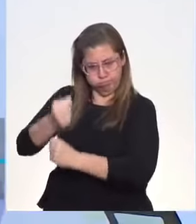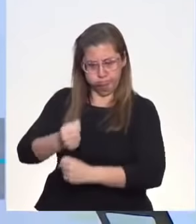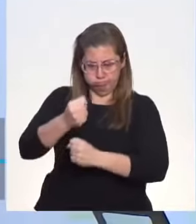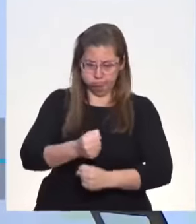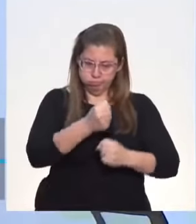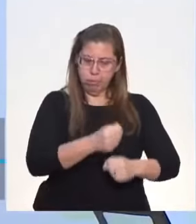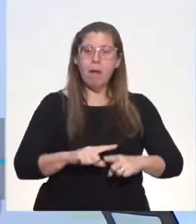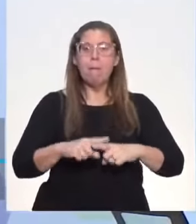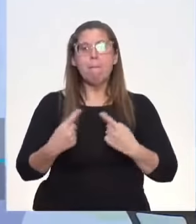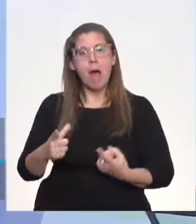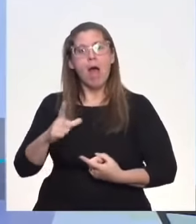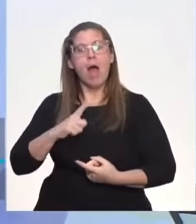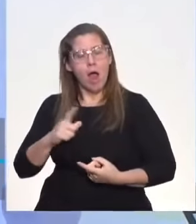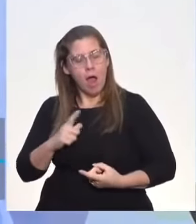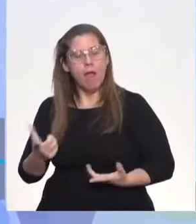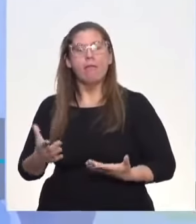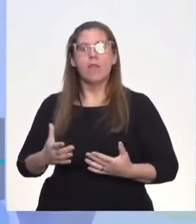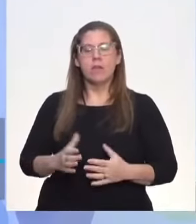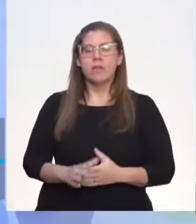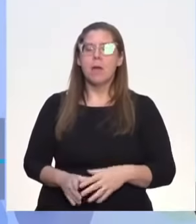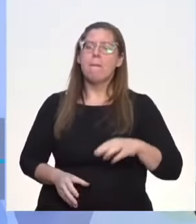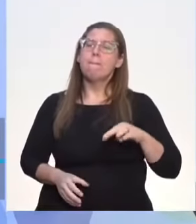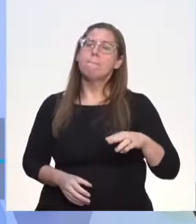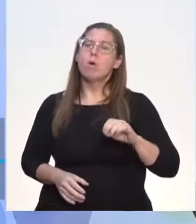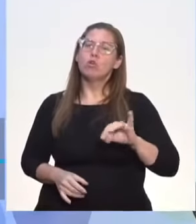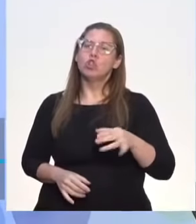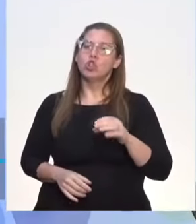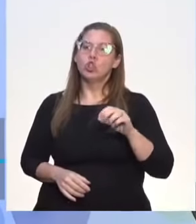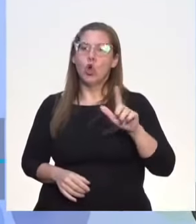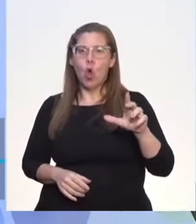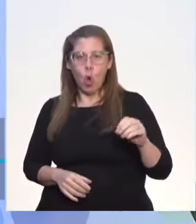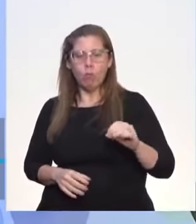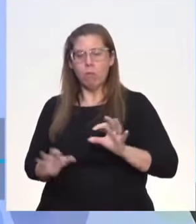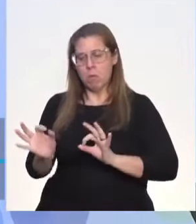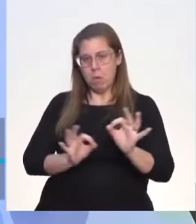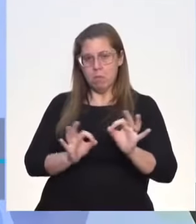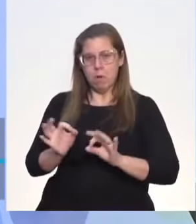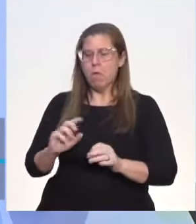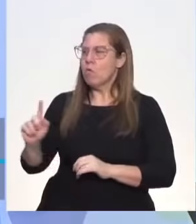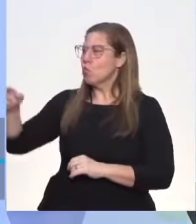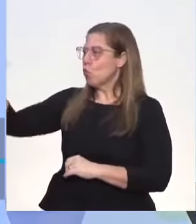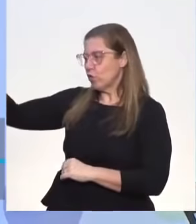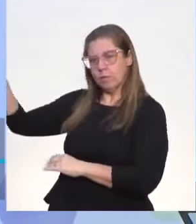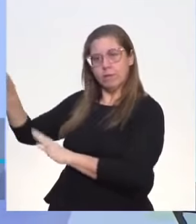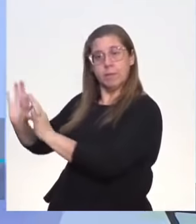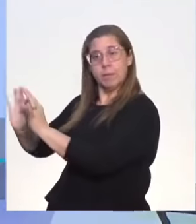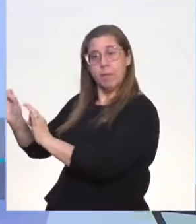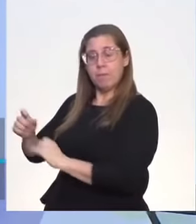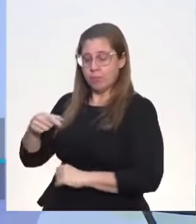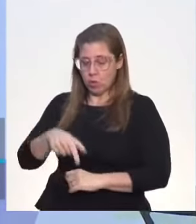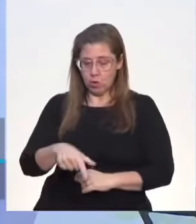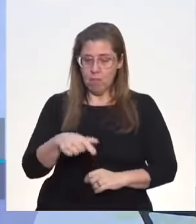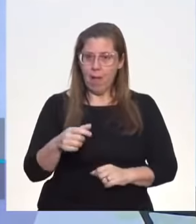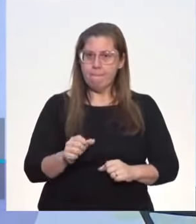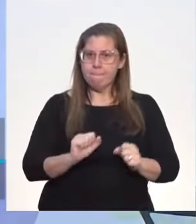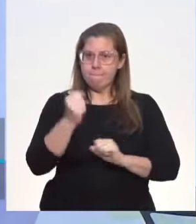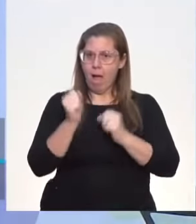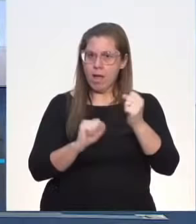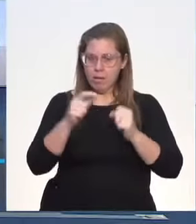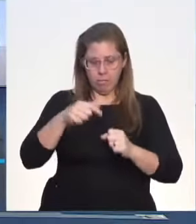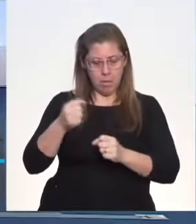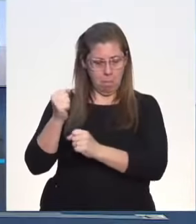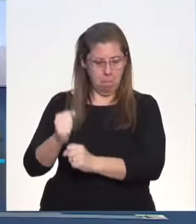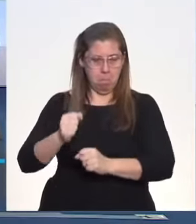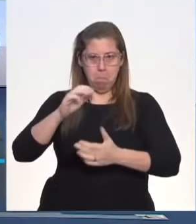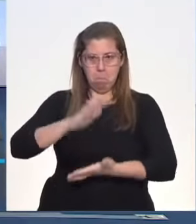é mas aí enquanto eu deixo o Monjolo funcionando eu vou lá fazer uma outra coisa né enquanto você